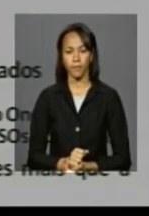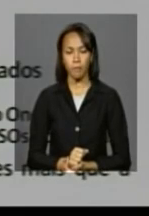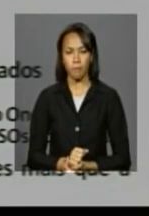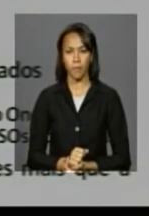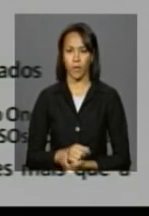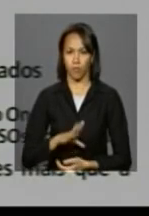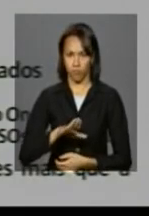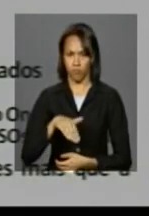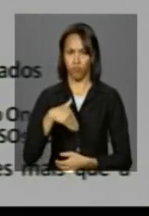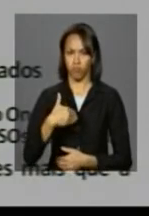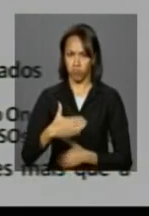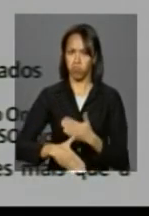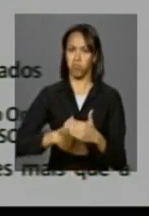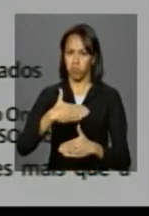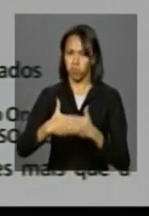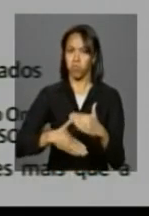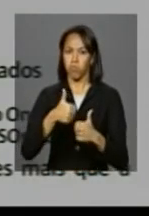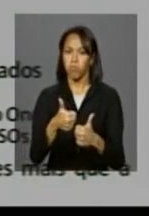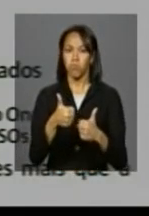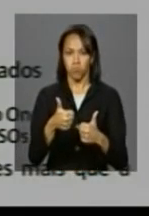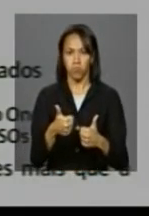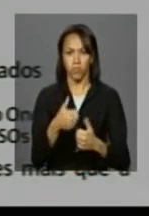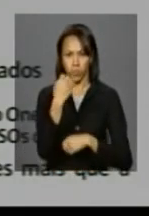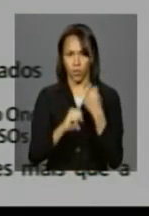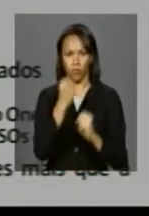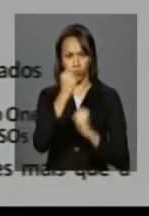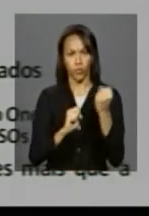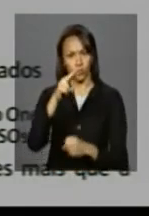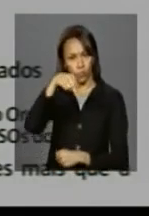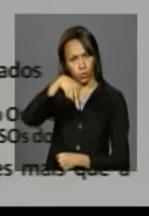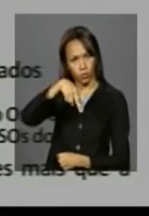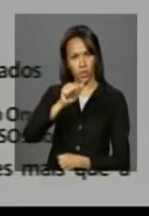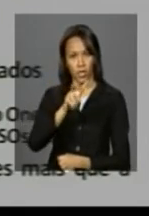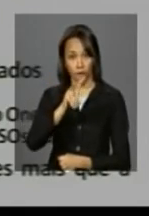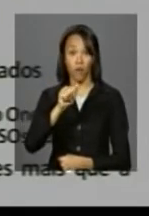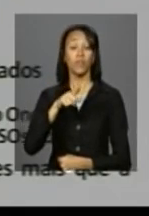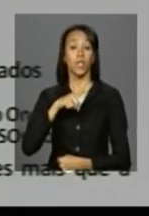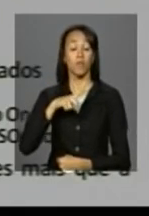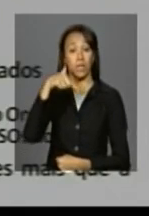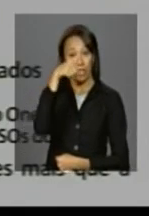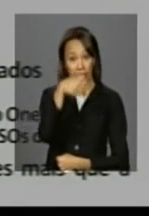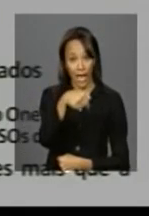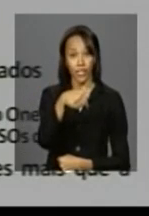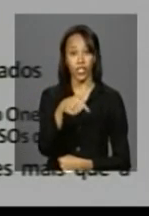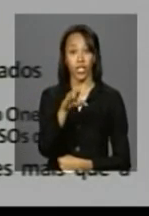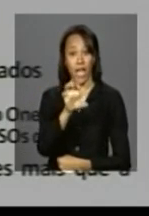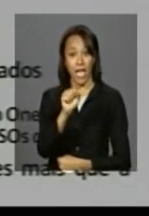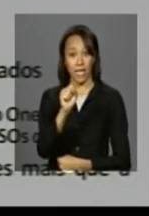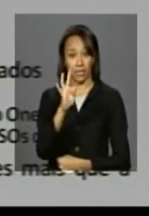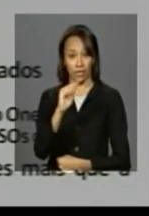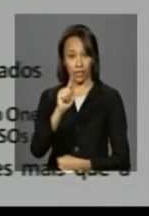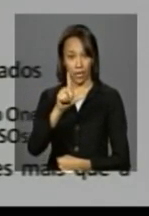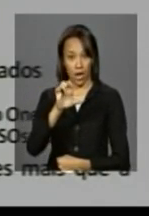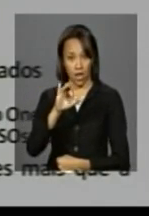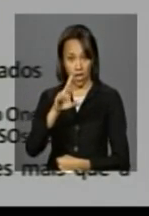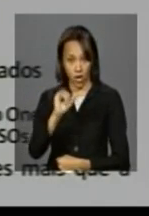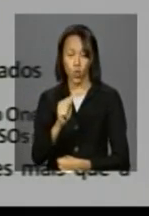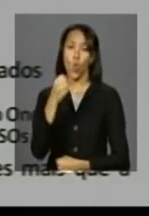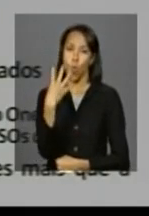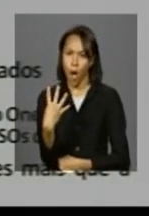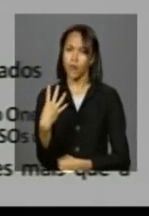desempenhado nas encomendas da indústria naval. Então, nós temos 7 novos estaleiros, 4 já em